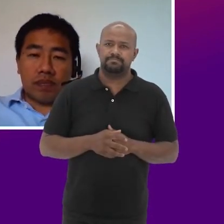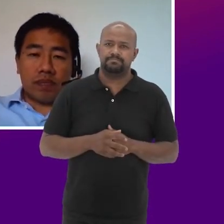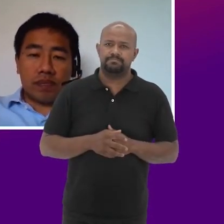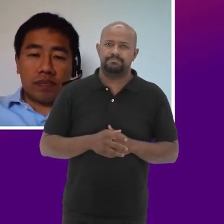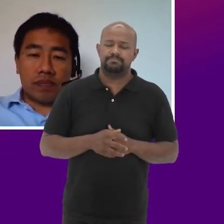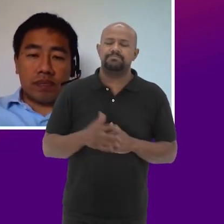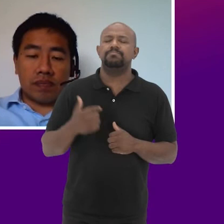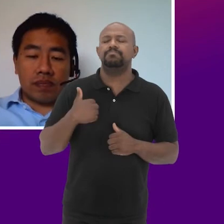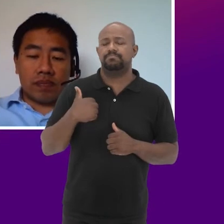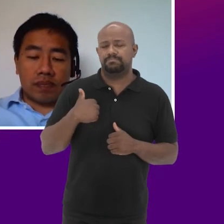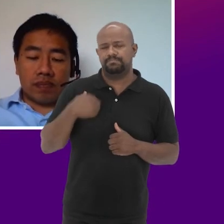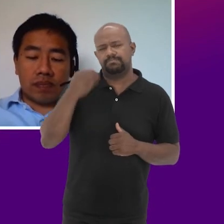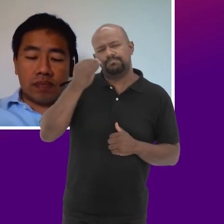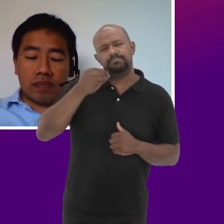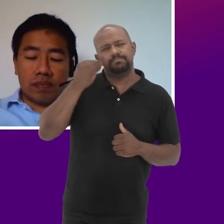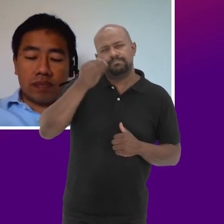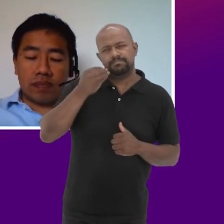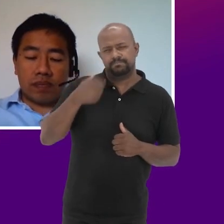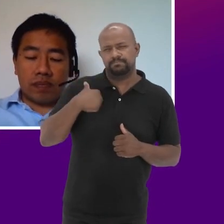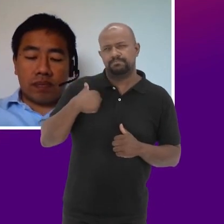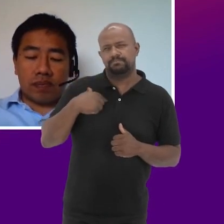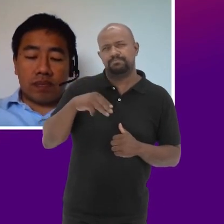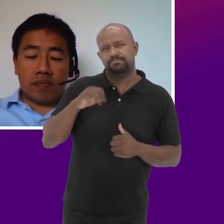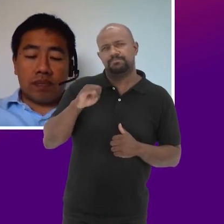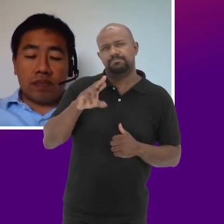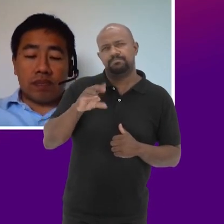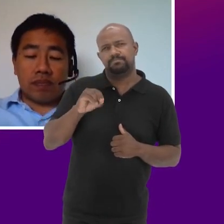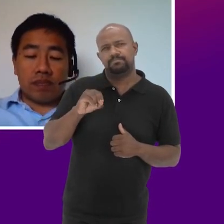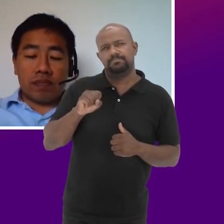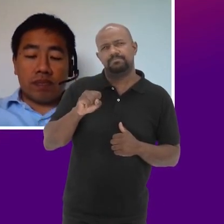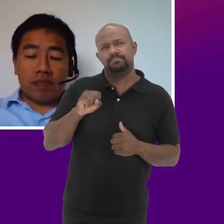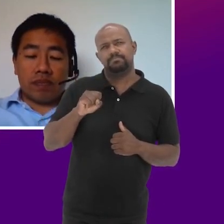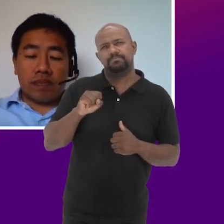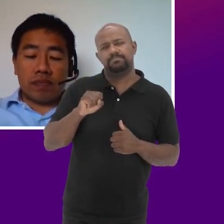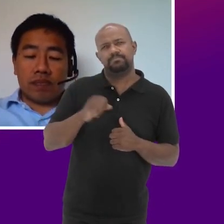da experiência da Micro na região.